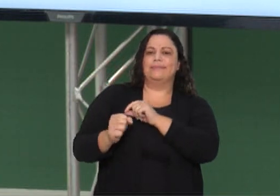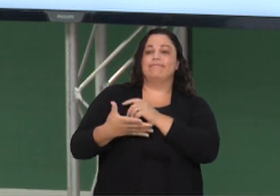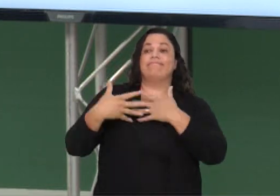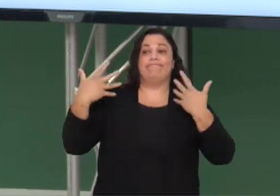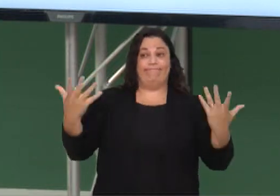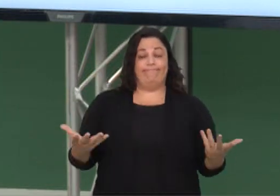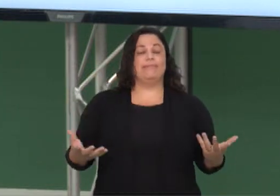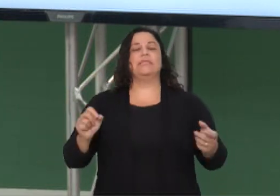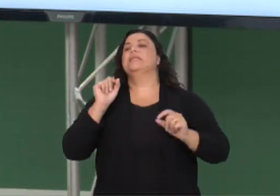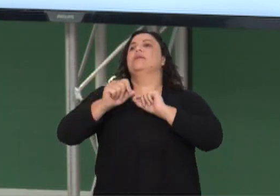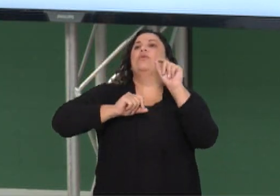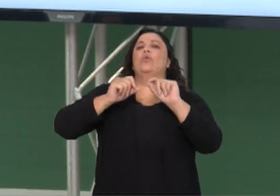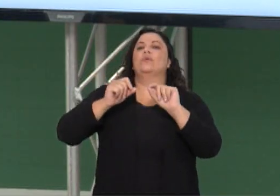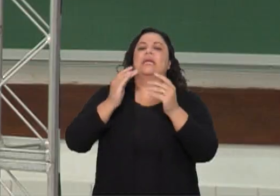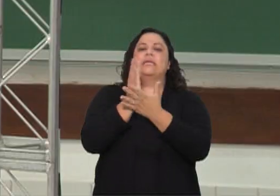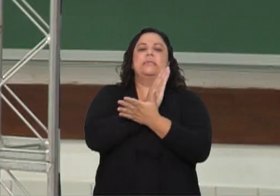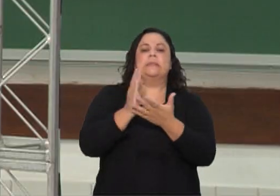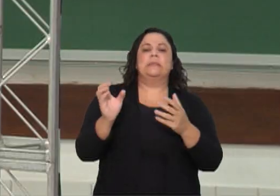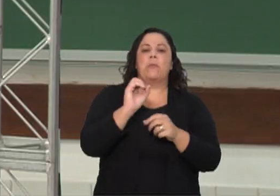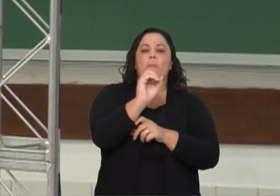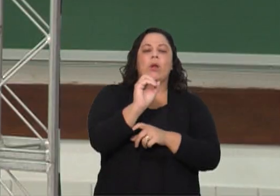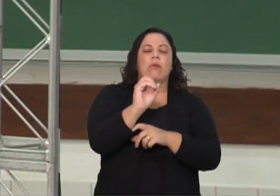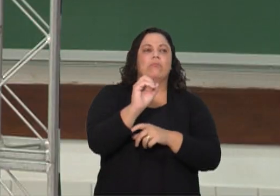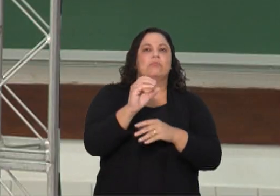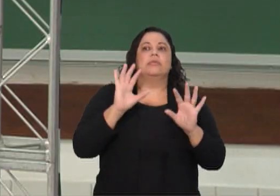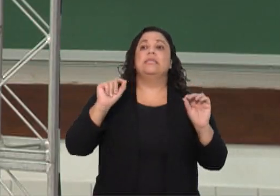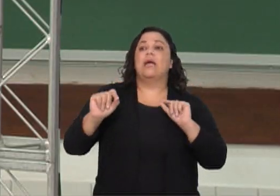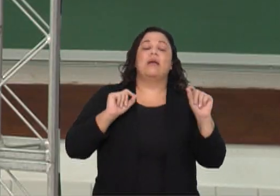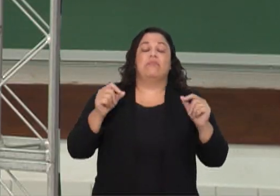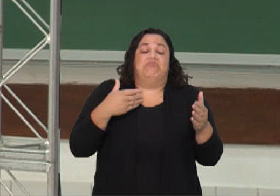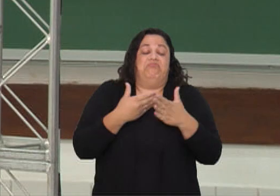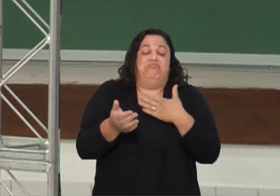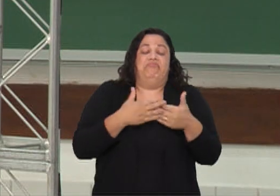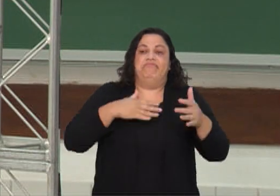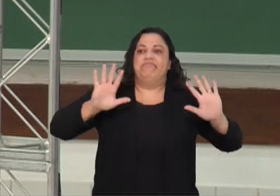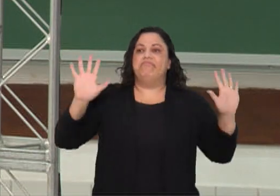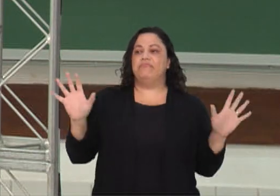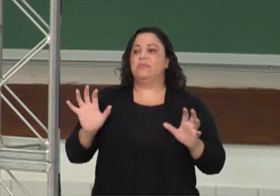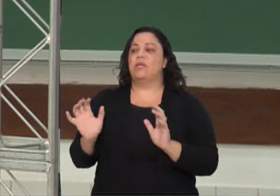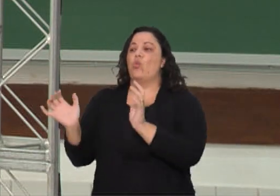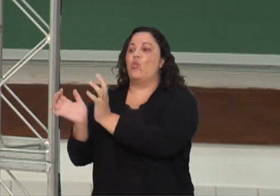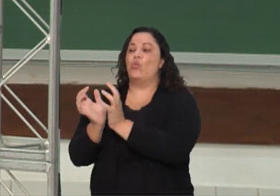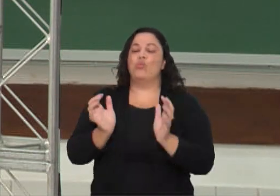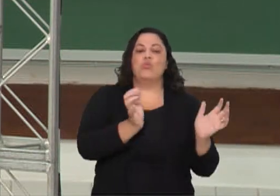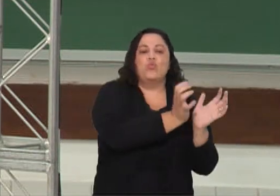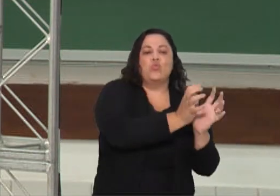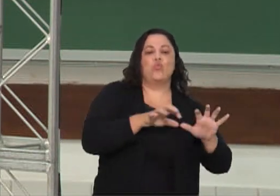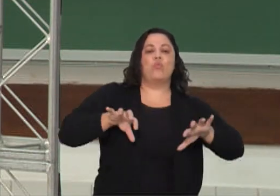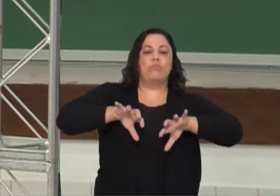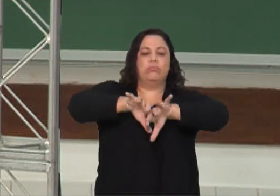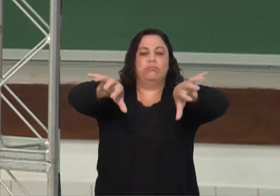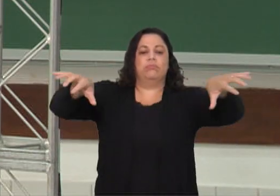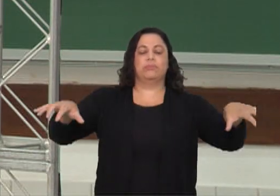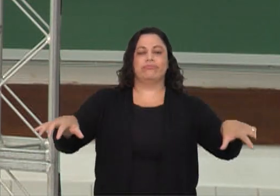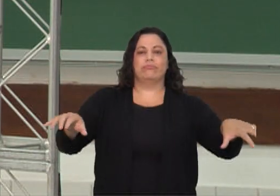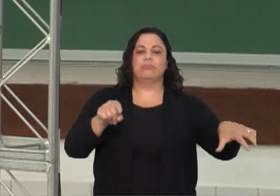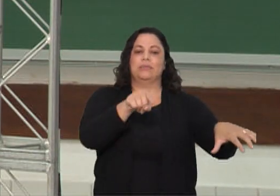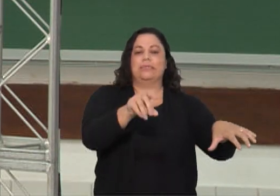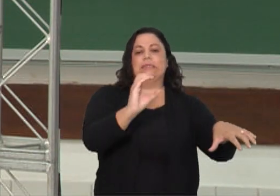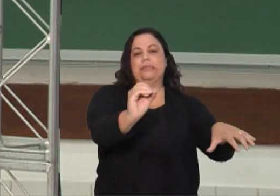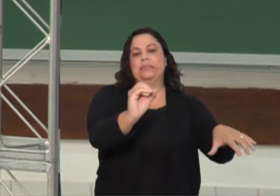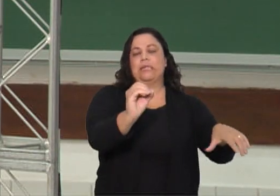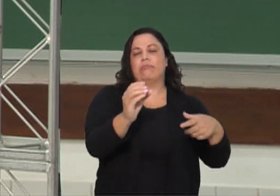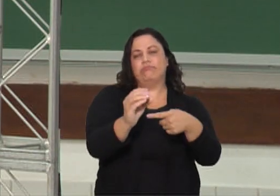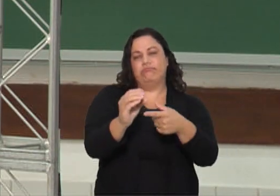não ficam com terras e, como diz o outro, tem que se virar. Vai ter que dar o pulo deles, né, para poder sobreviver. Se ficar, se